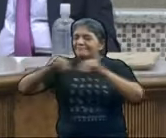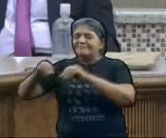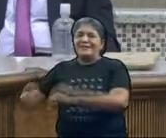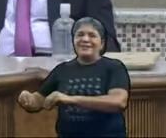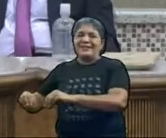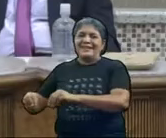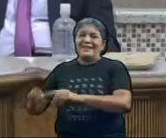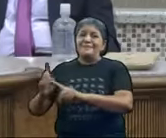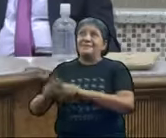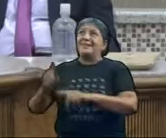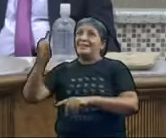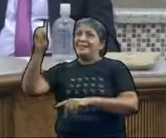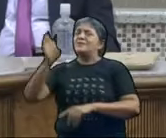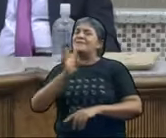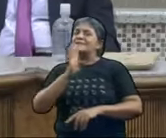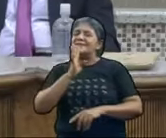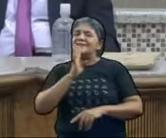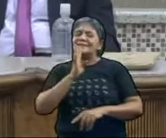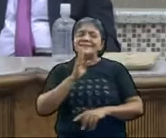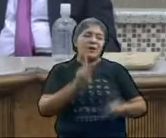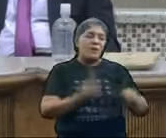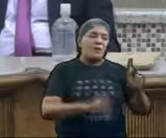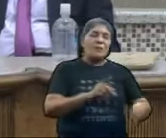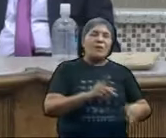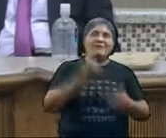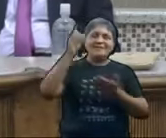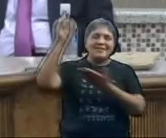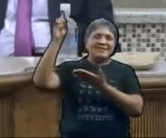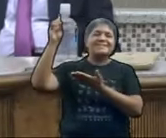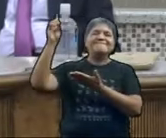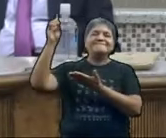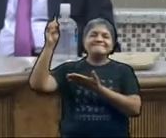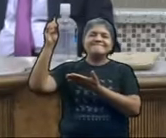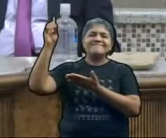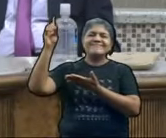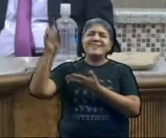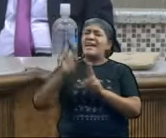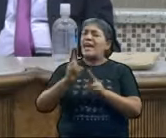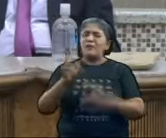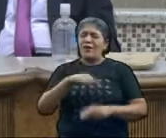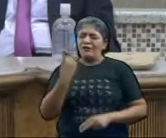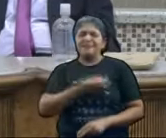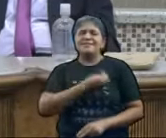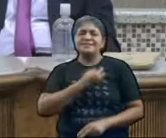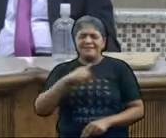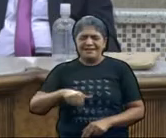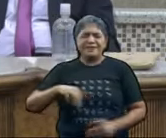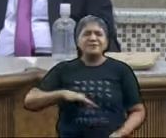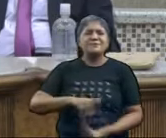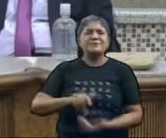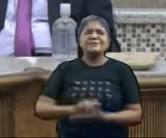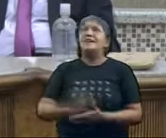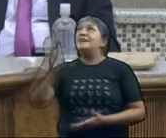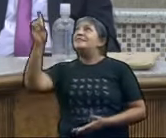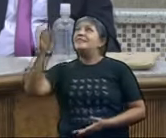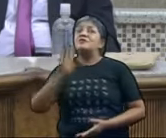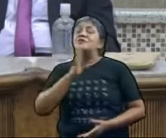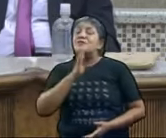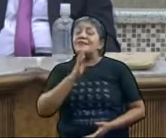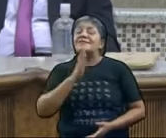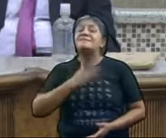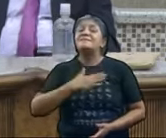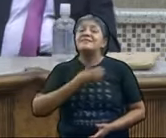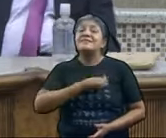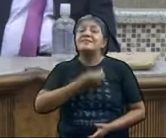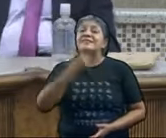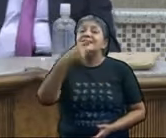nossos olhos toda lágrima. Haverá uma outra coisa: porque o céu é importante. O céu é importante